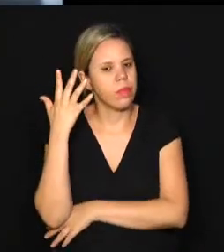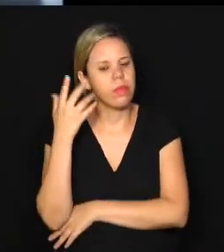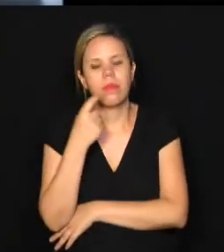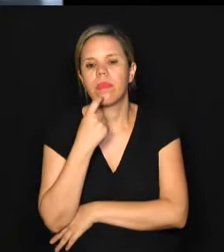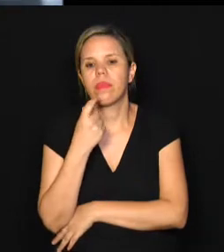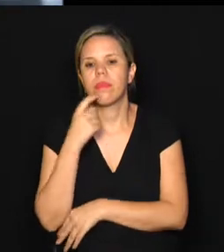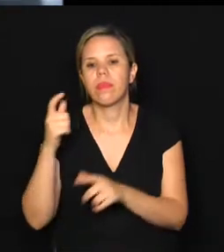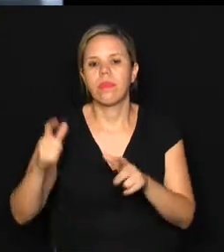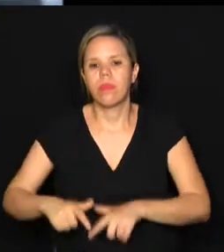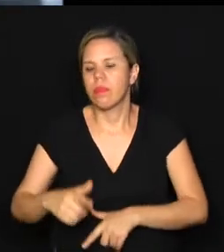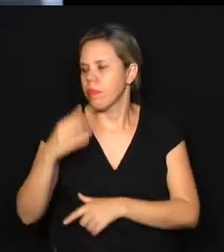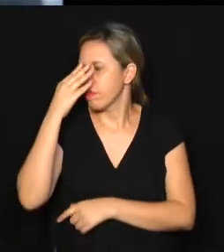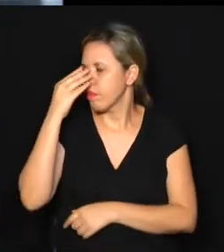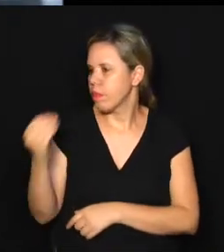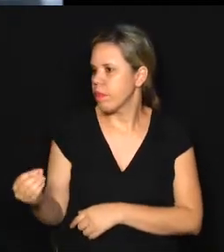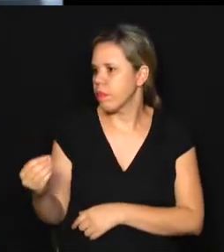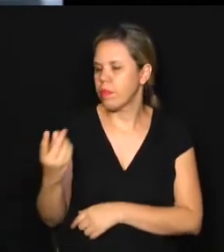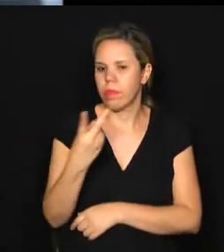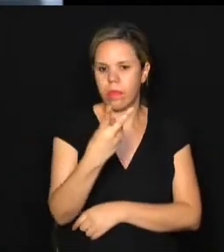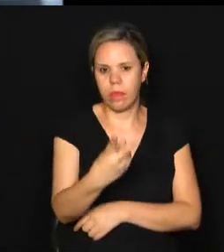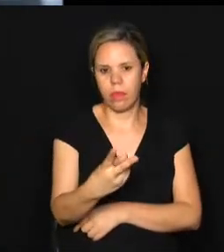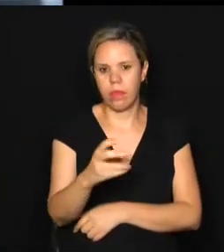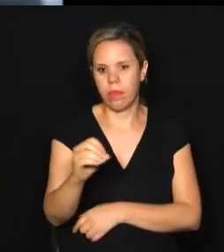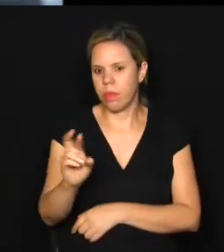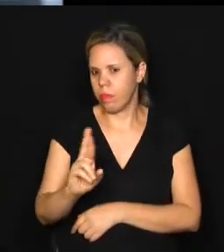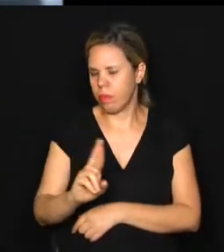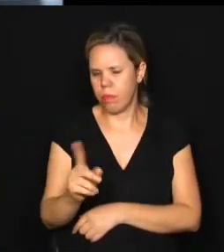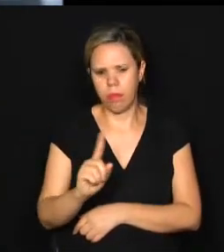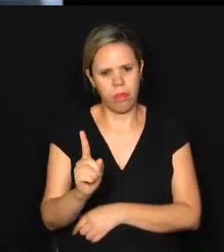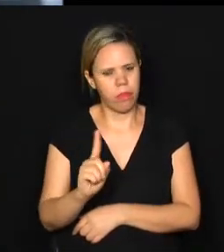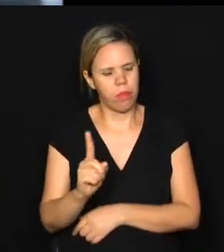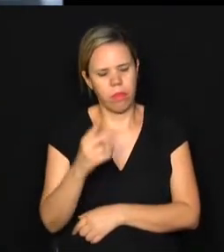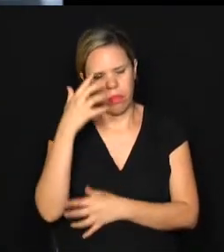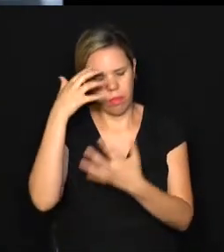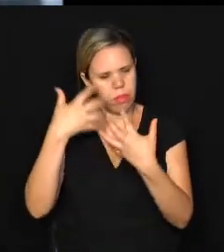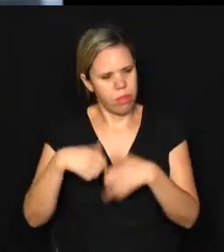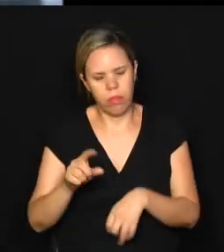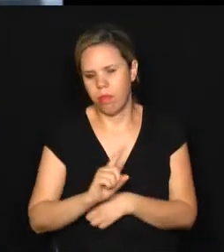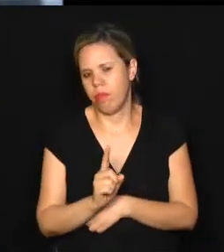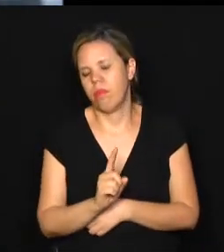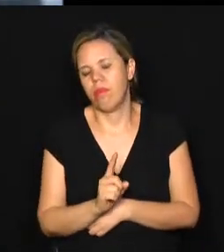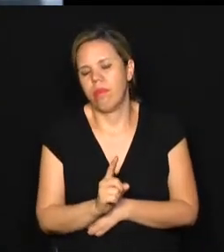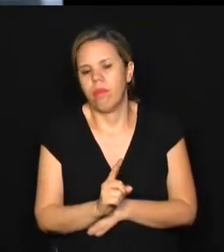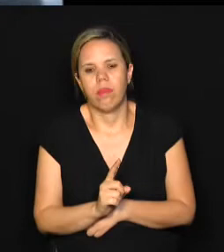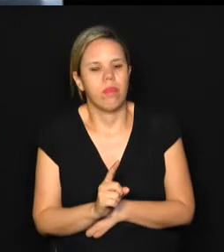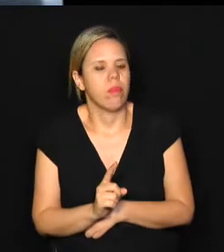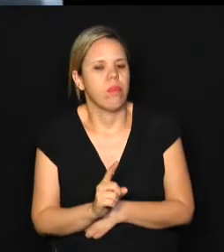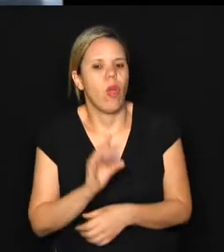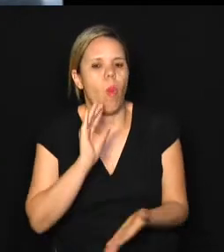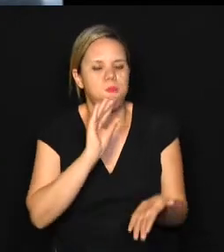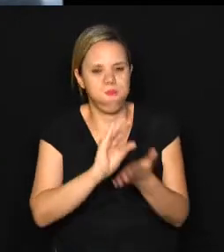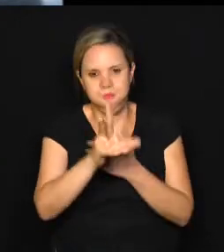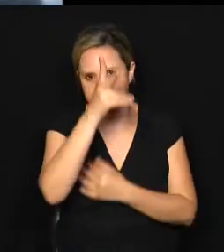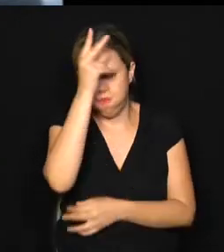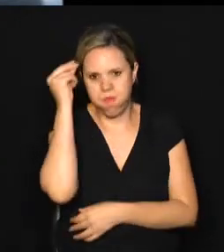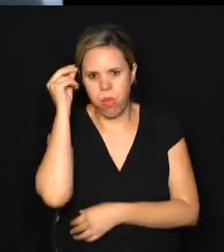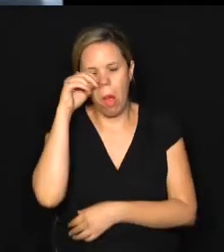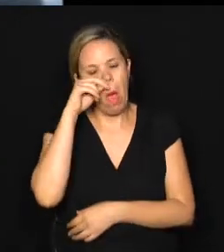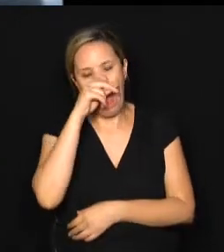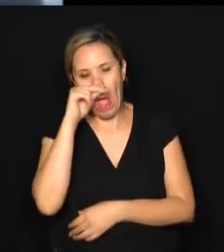um lobo-guará? Não é R$200. Não é por aí que a gente pode raciocinar. A questão do investimento público,